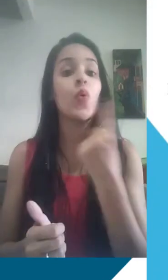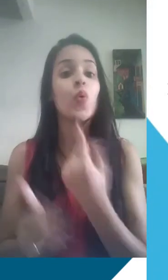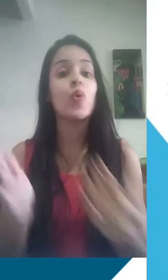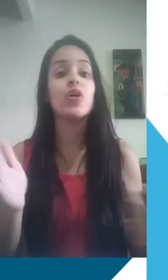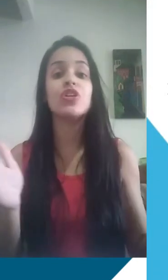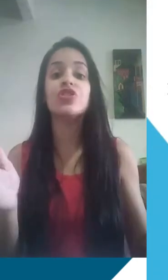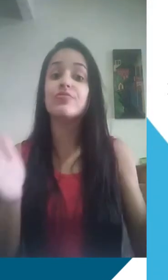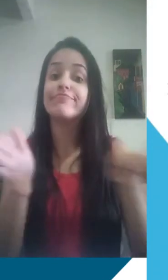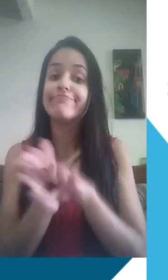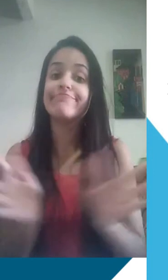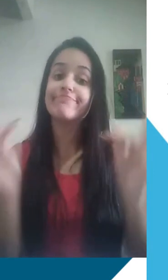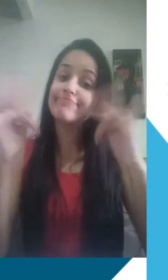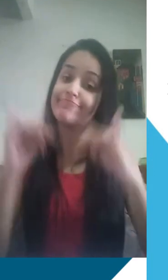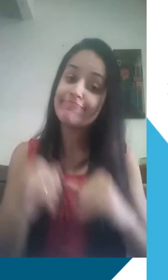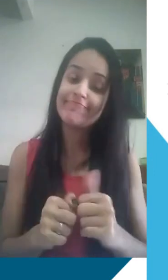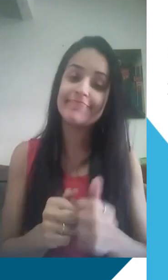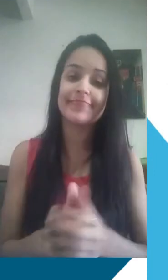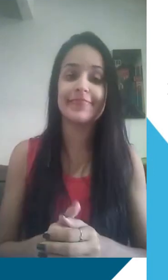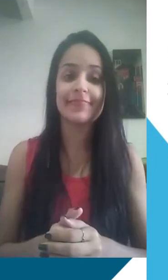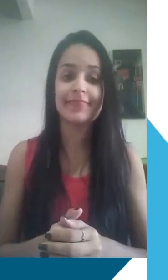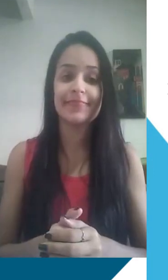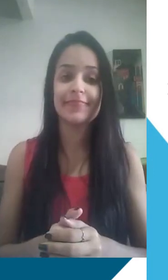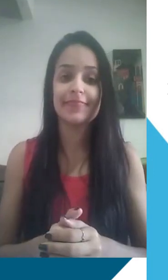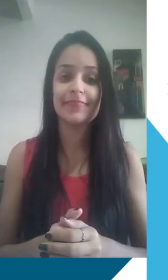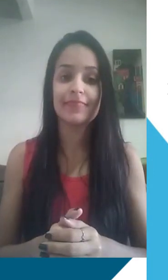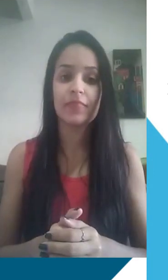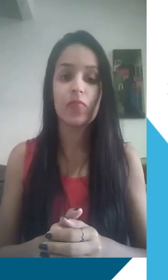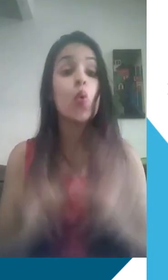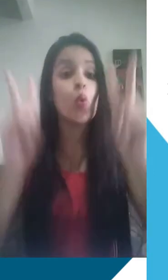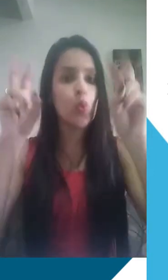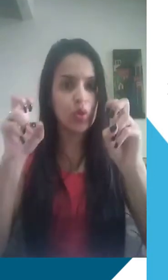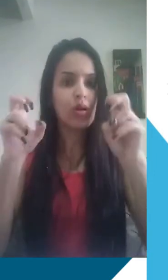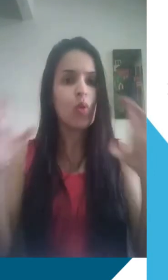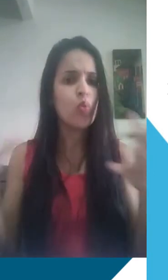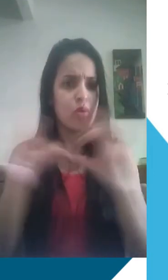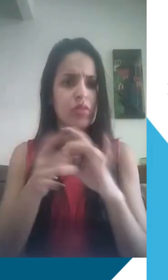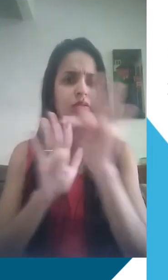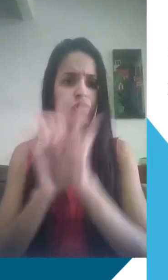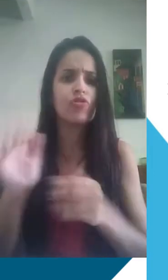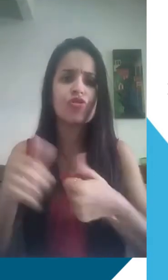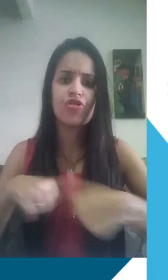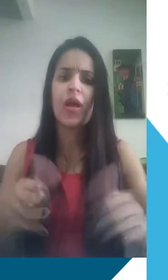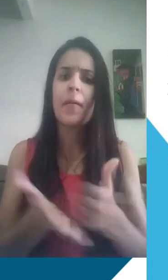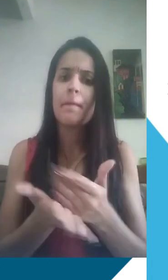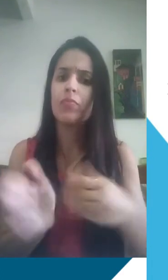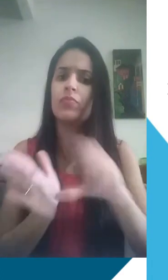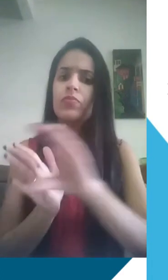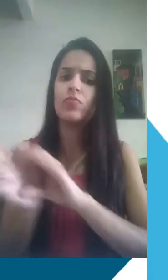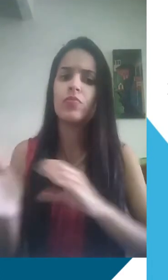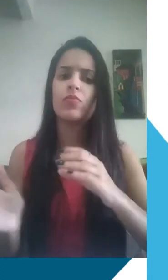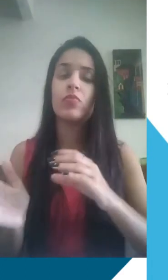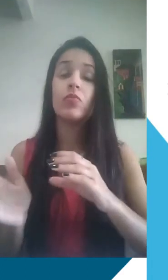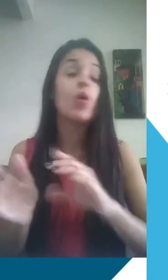Chegamos ao fim deste vídeo. Este conteúdo, coesão textual, está na apostila módulo 1 de língua portuguesa. Qualquer